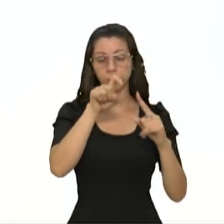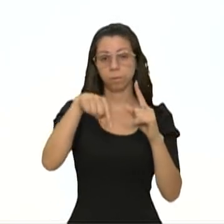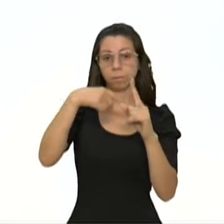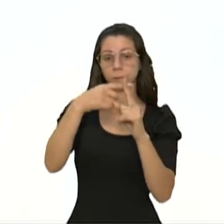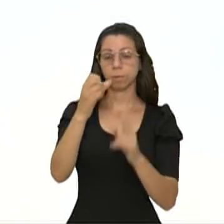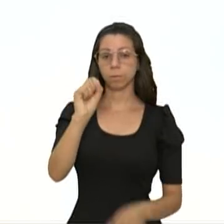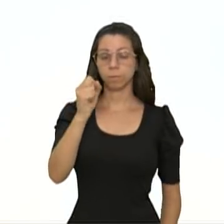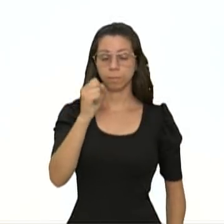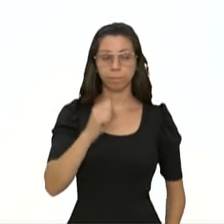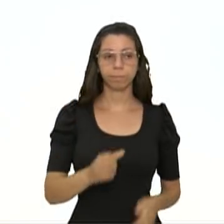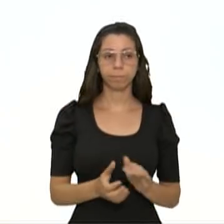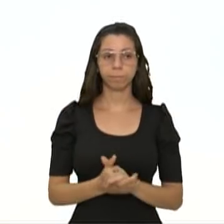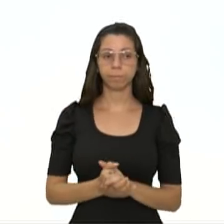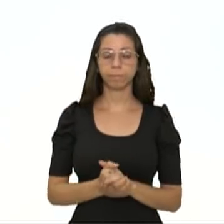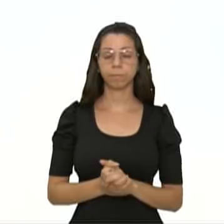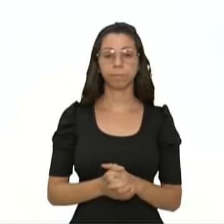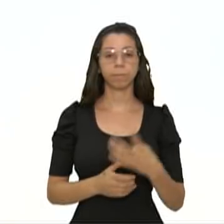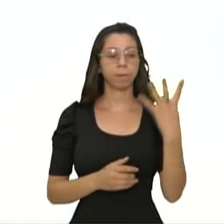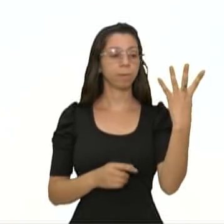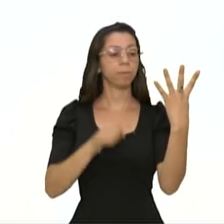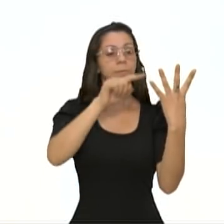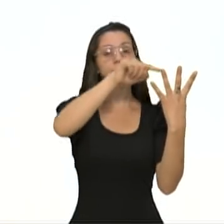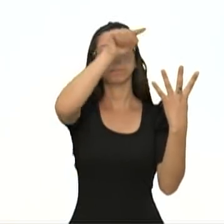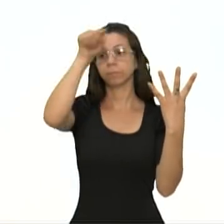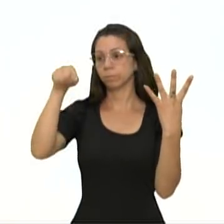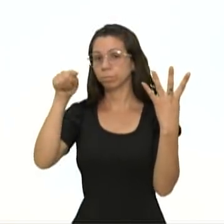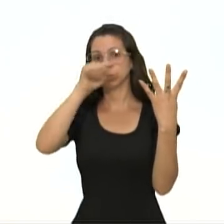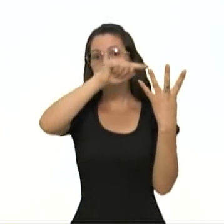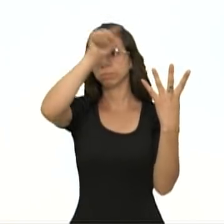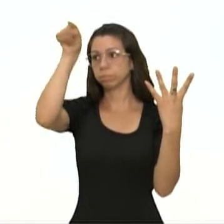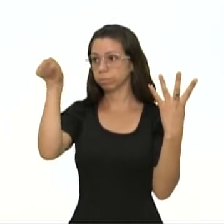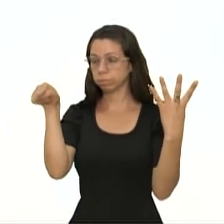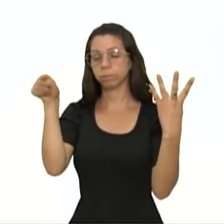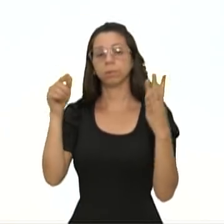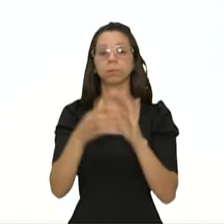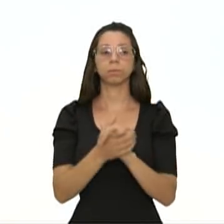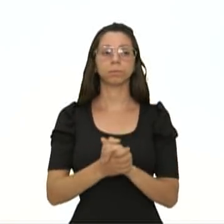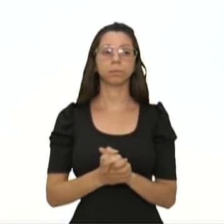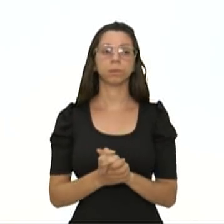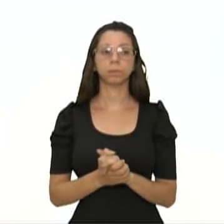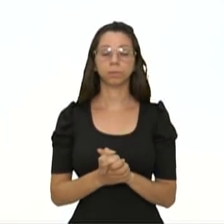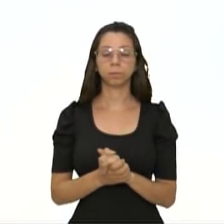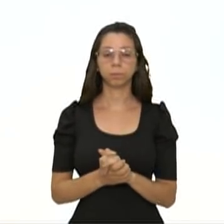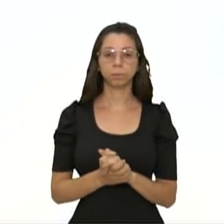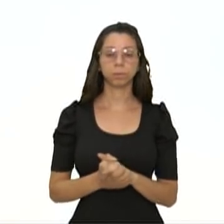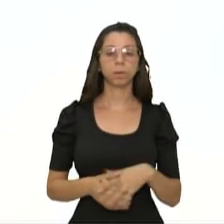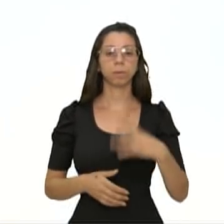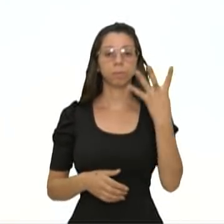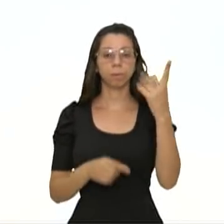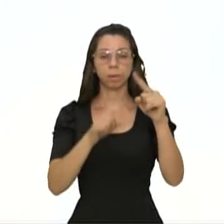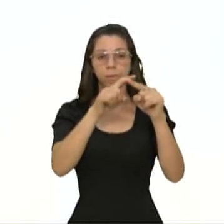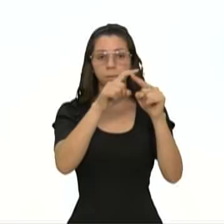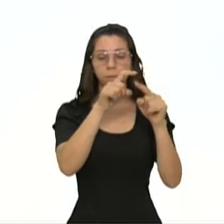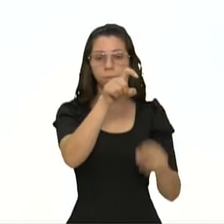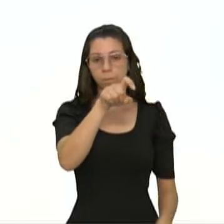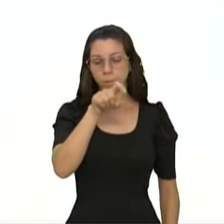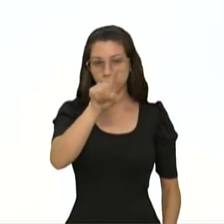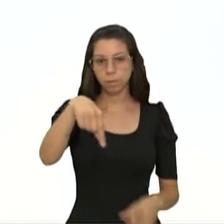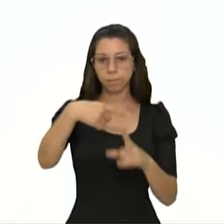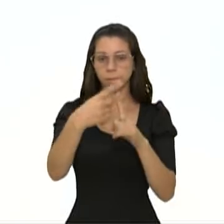e o 4 multiplicou o mais 8 ali também. Então, para a área do retângulo, eu tenho 4x mais